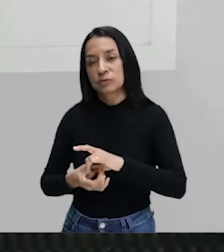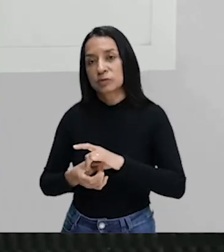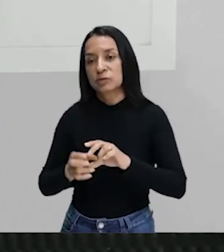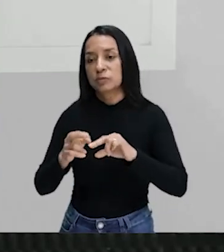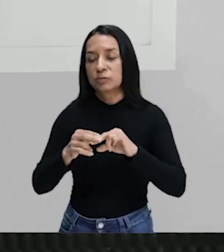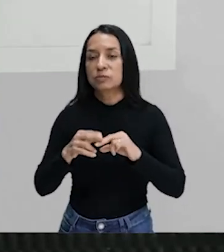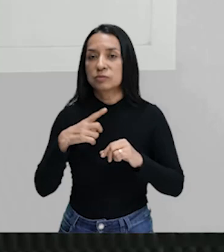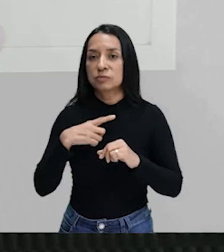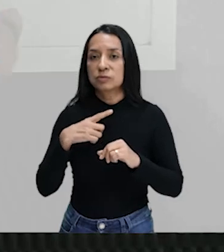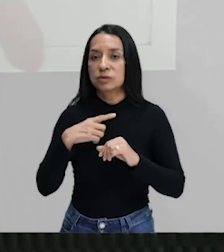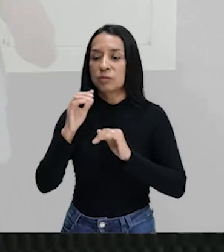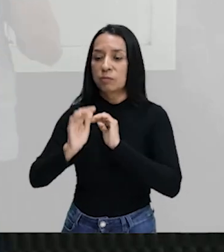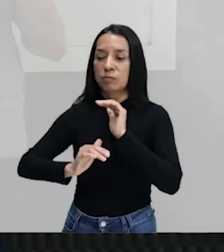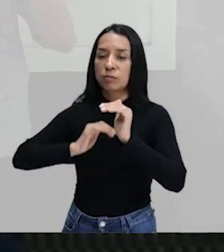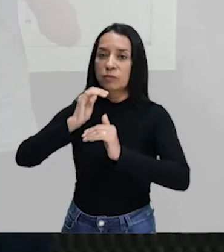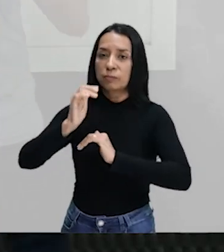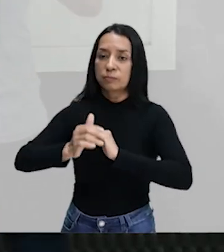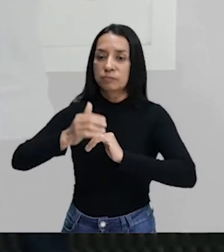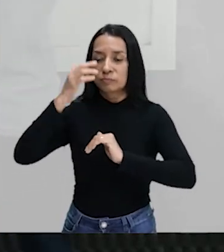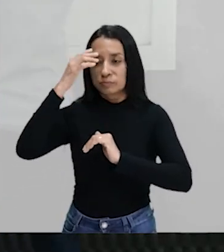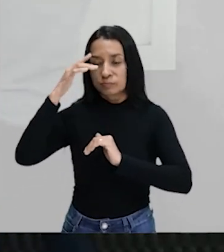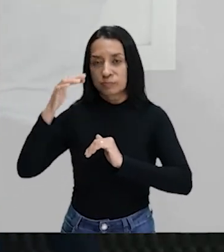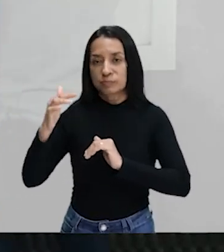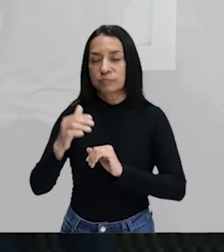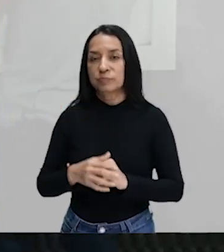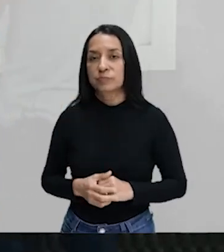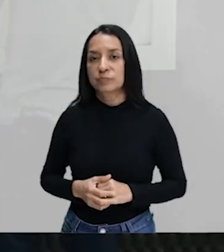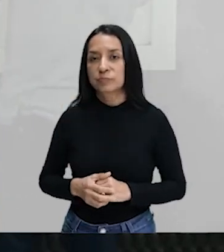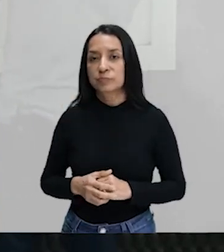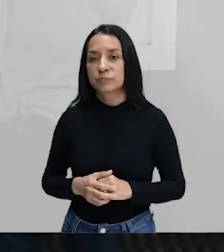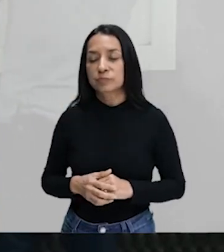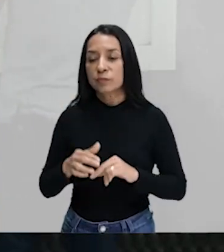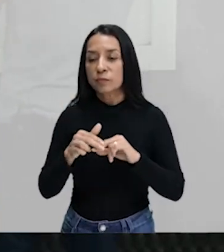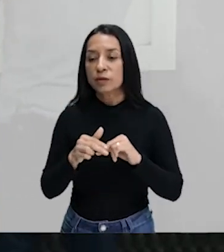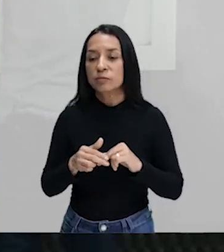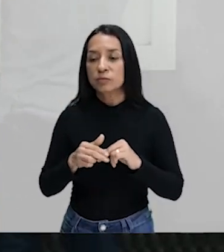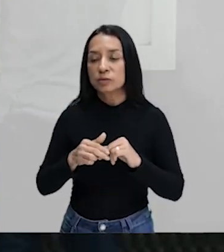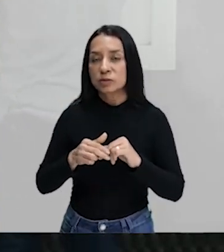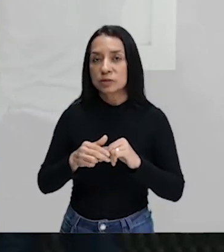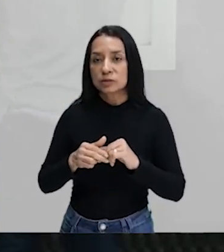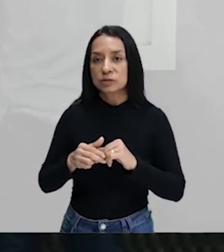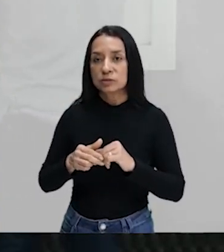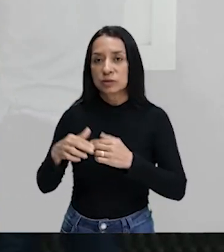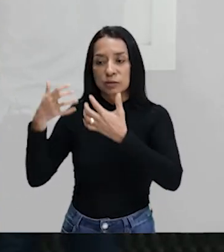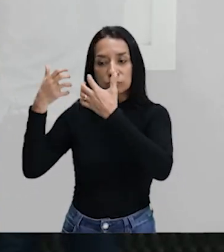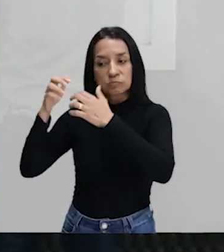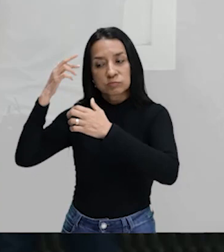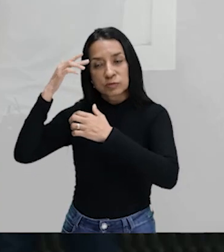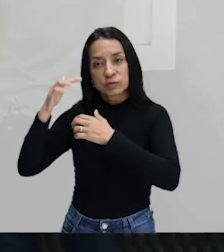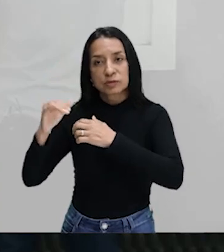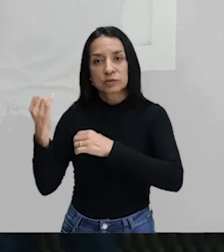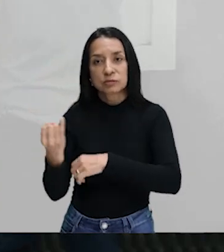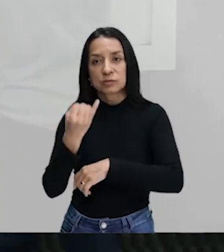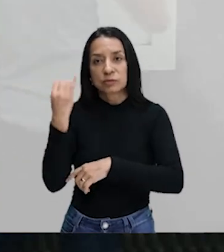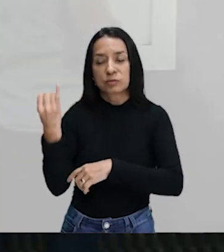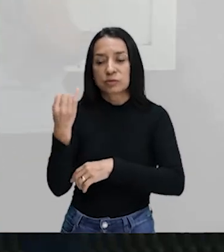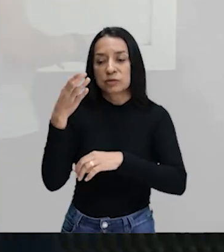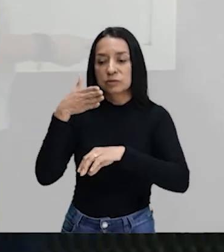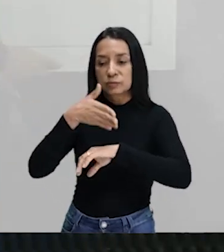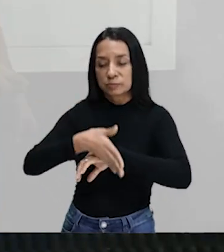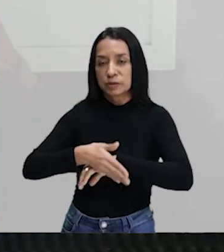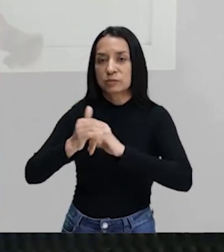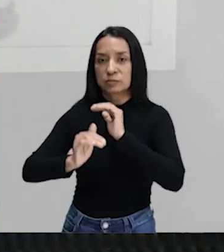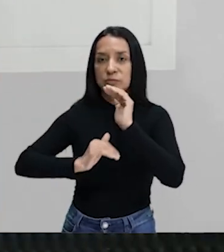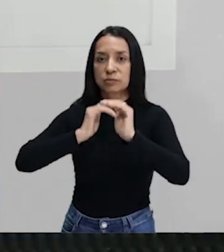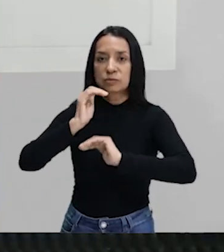de reflexão, olha aqui, por isto que esta reflexão ela é importante dentro deste